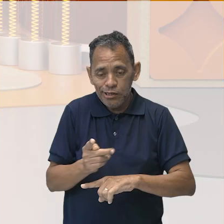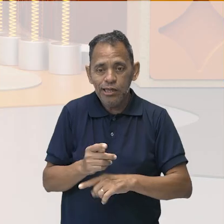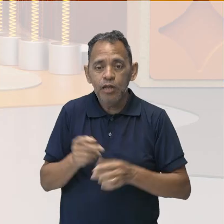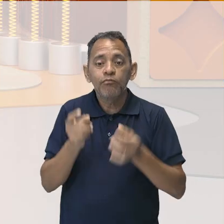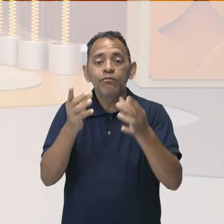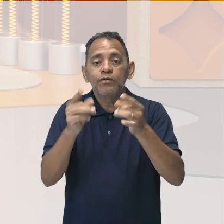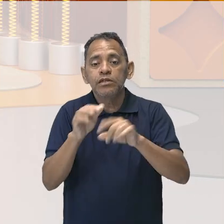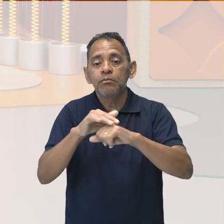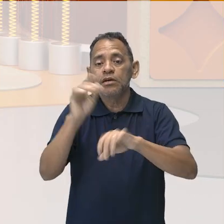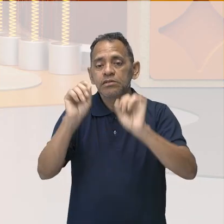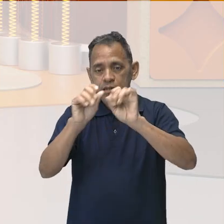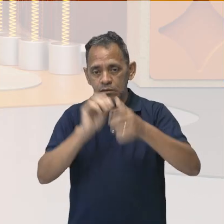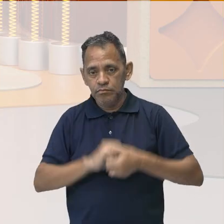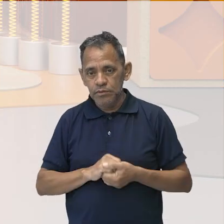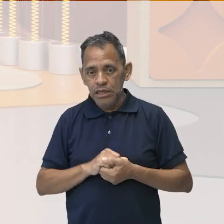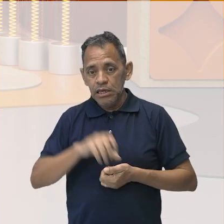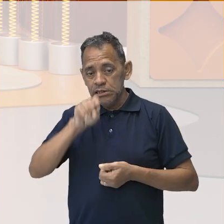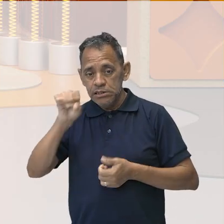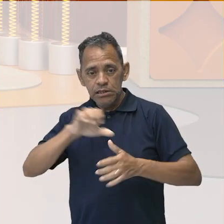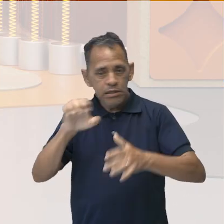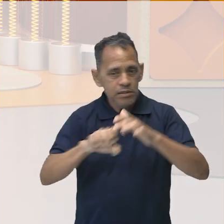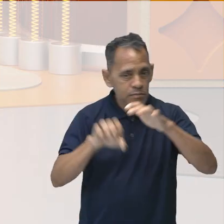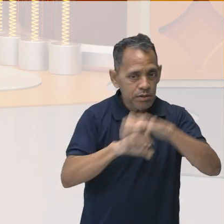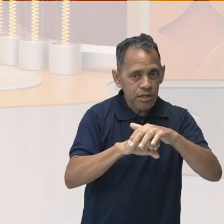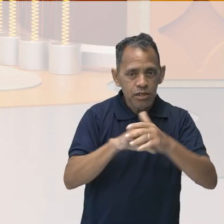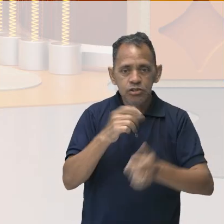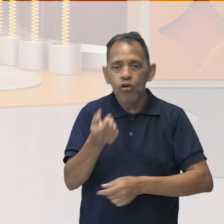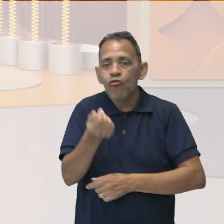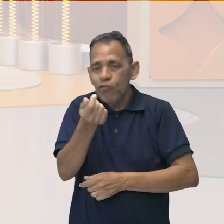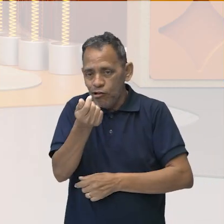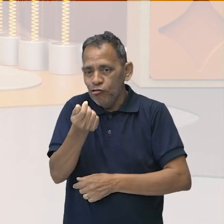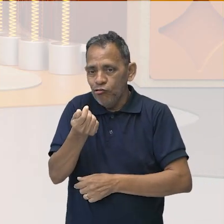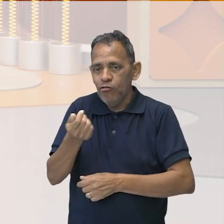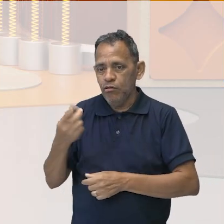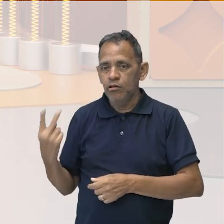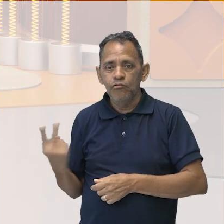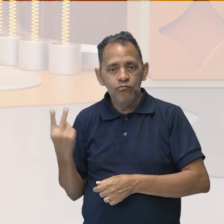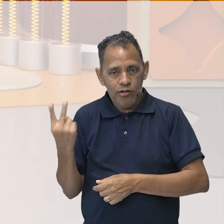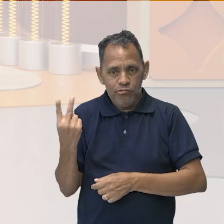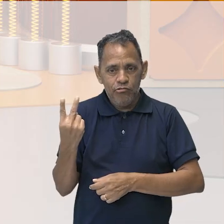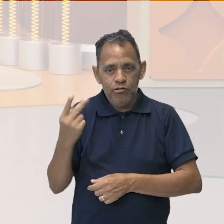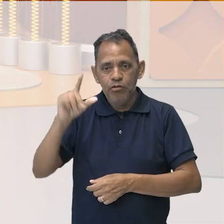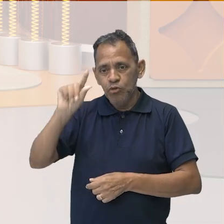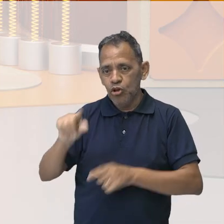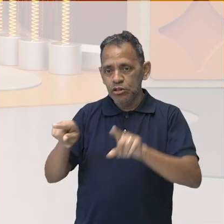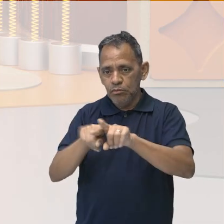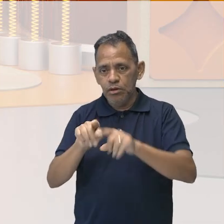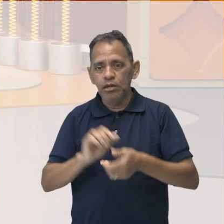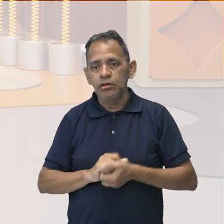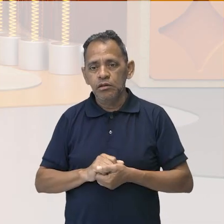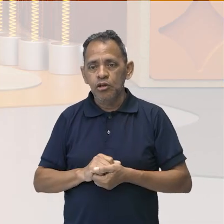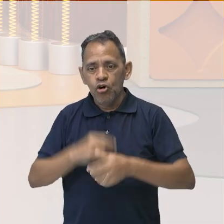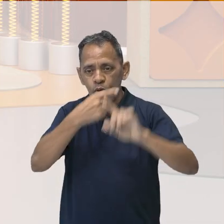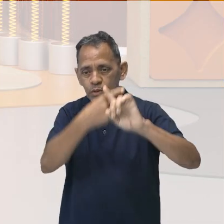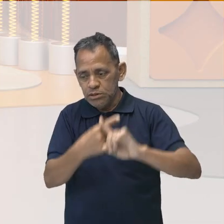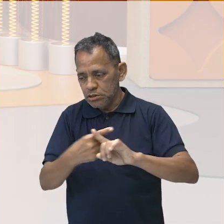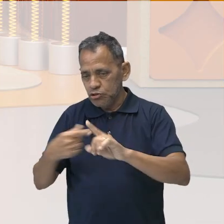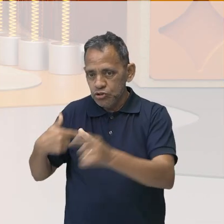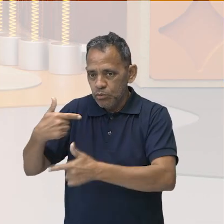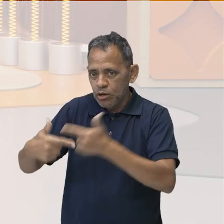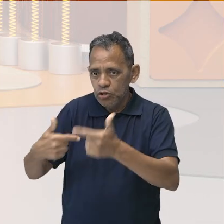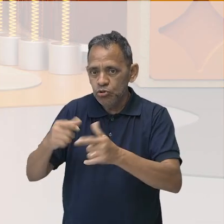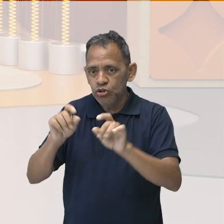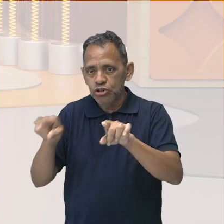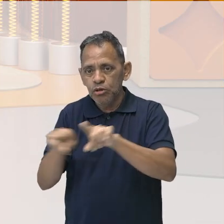é um dos principais fatores, né, ali para a decisão ali da compra das pessoas, dos trabalhadores, as empresas, elas acabam